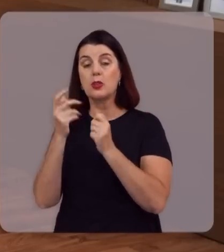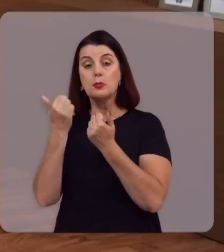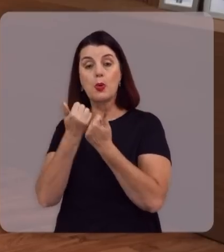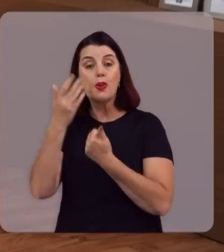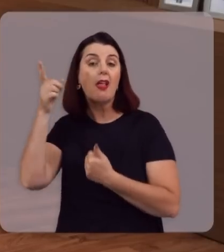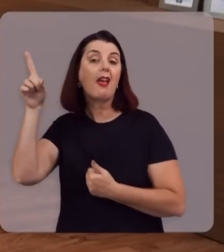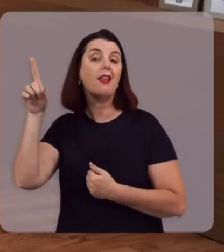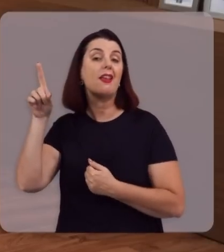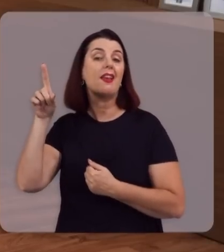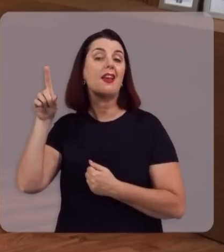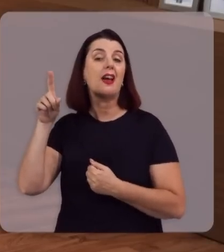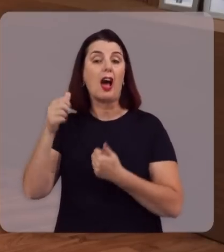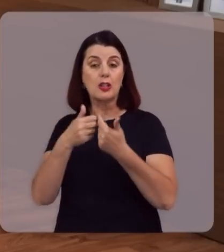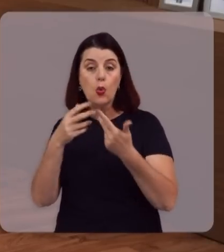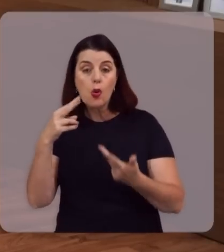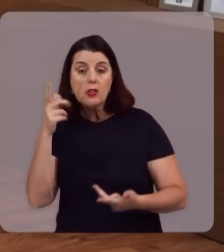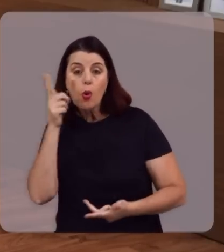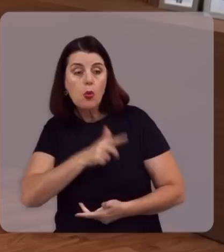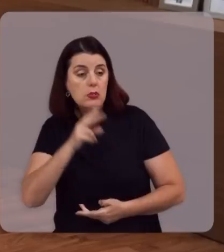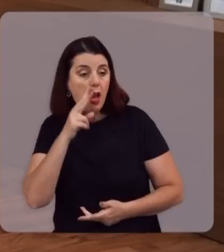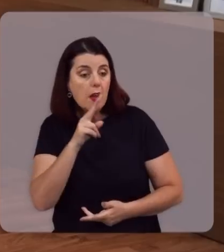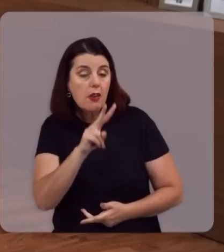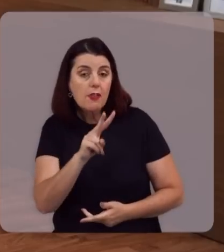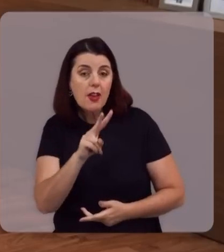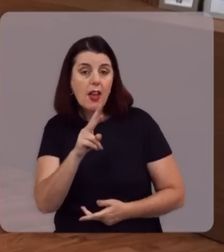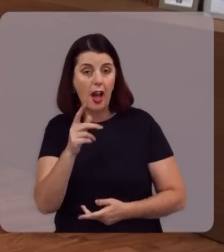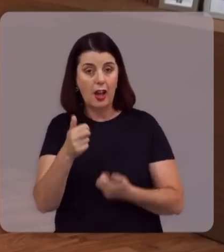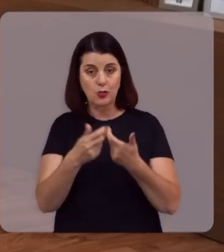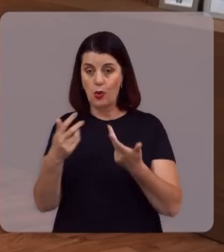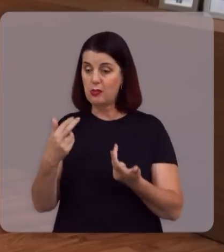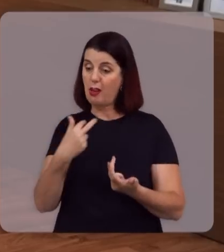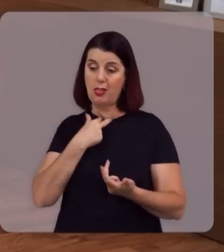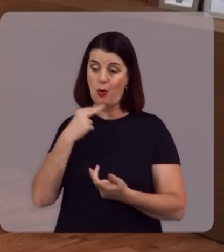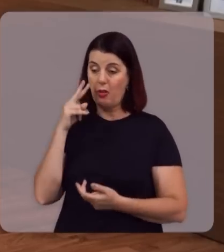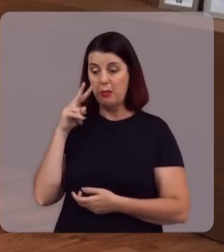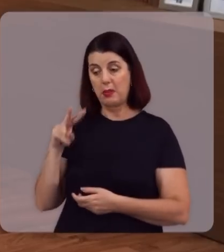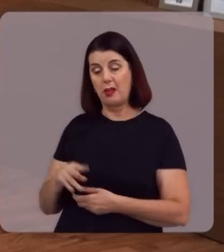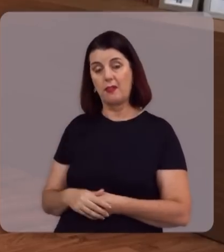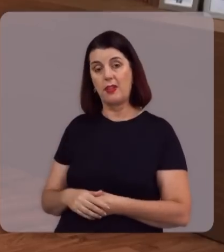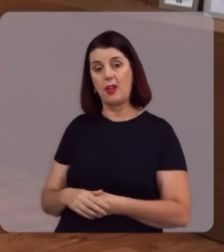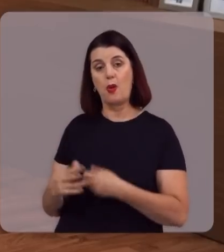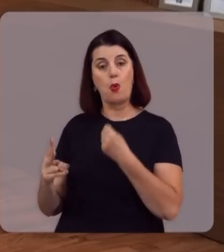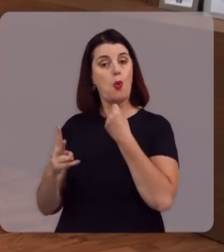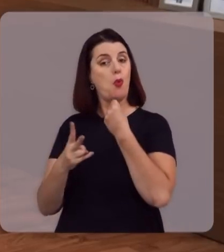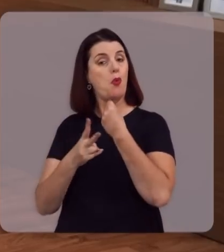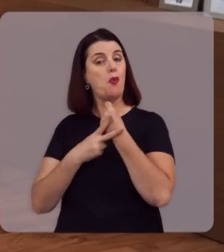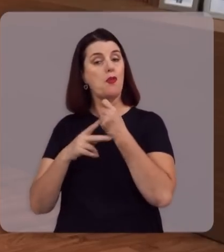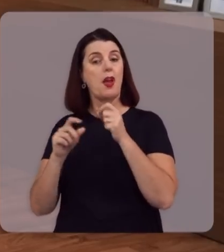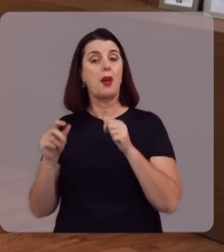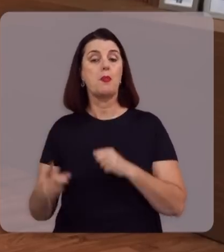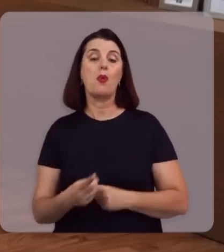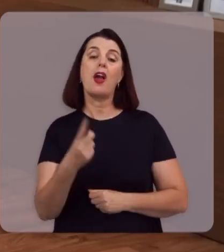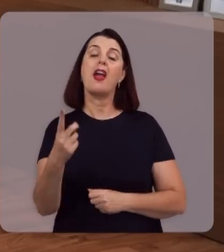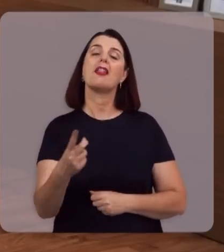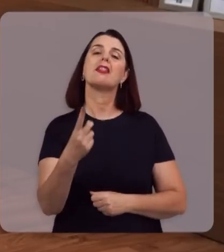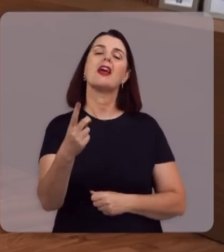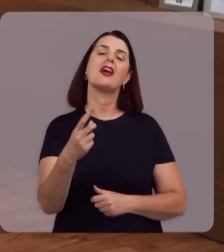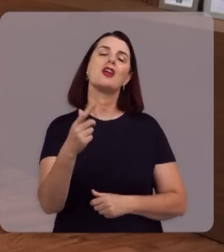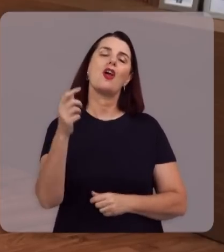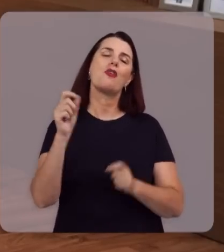as invisíveis. O Verbo eterno é o Criador do universo,